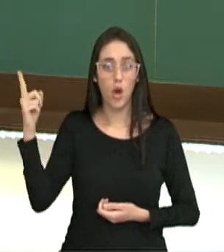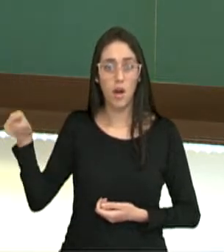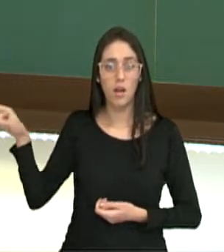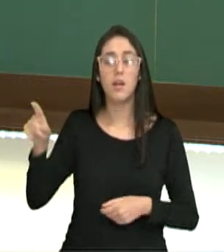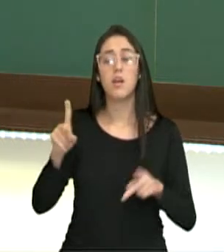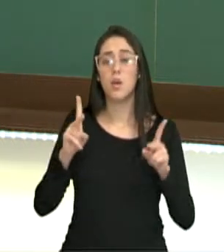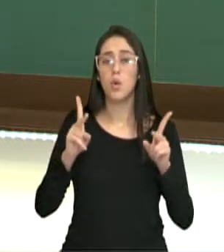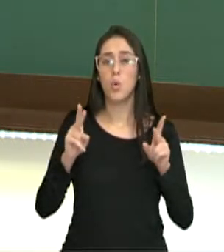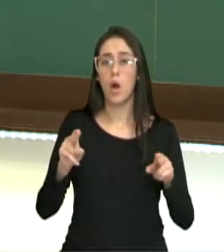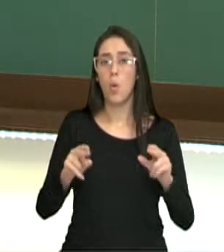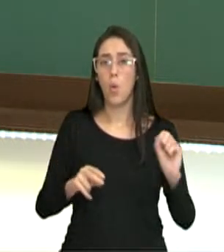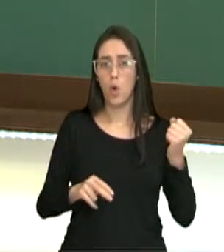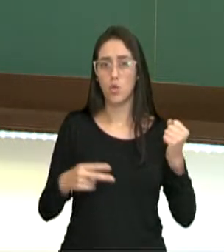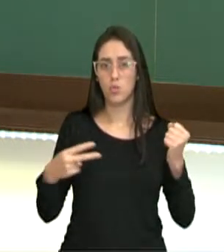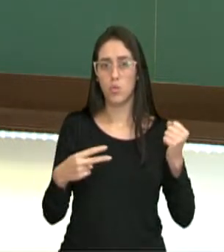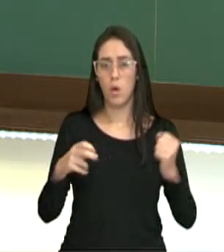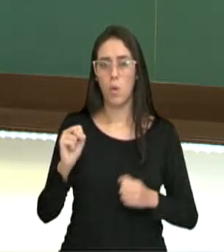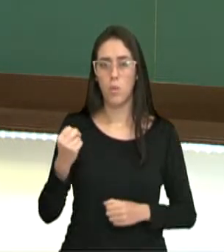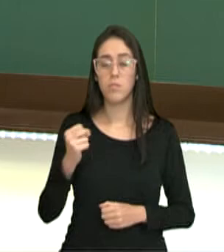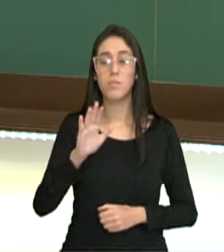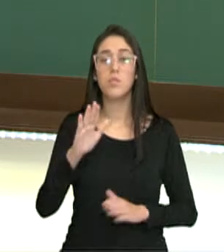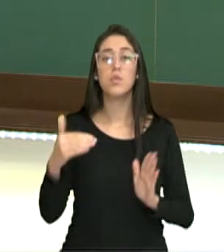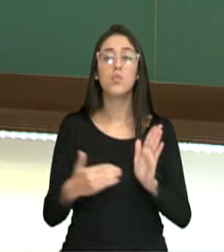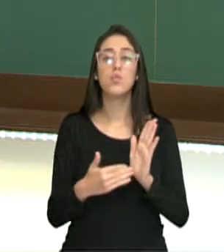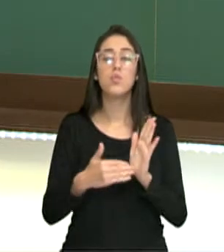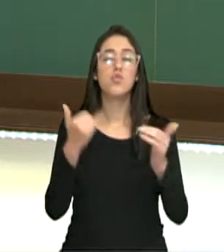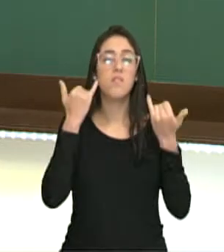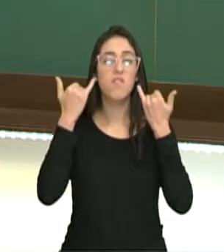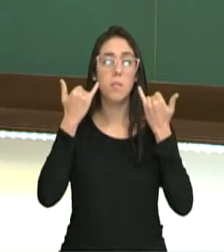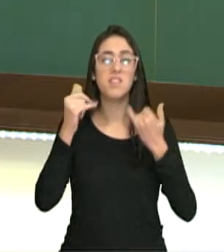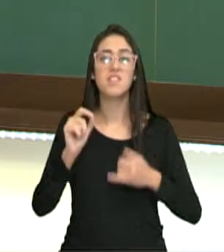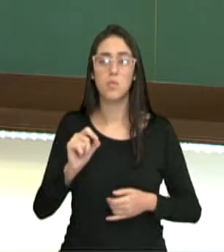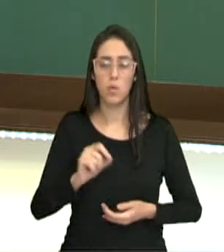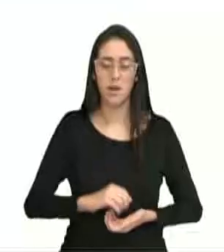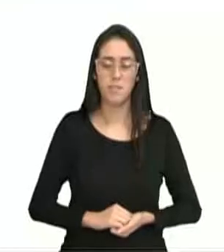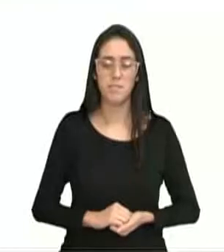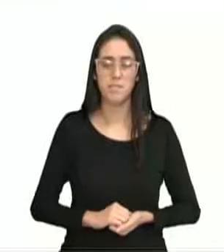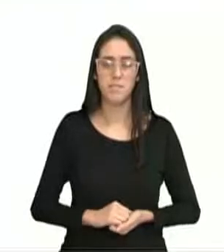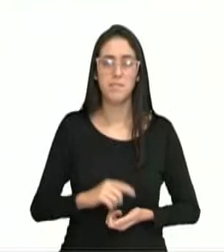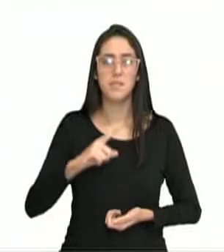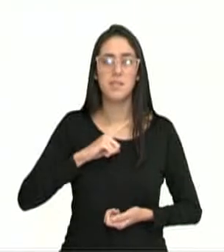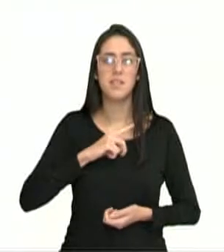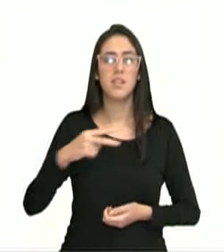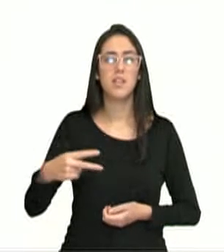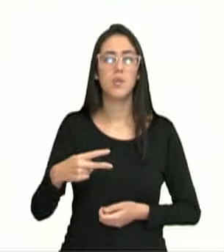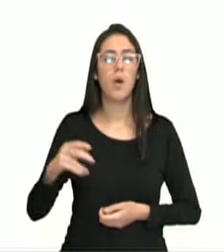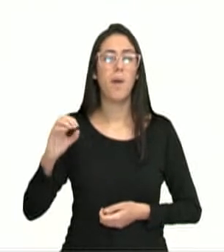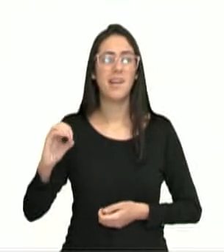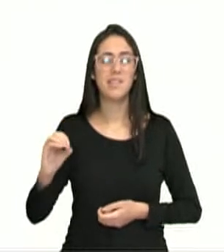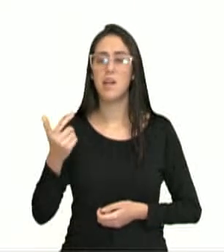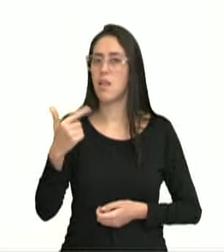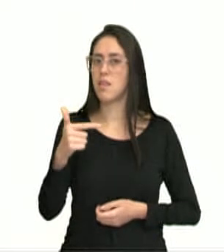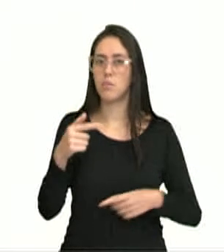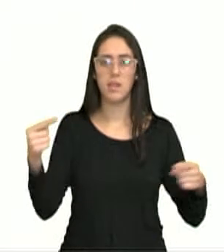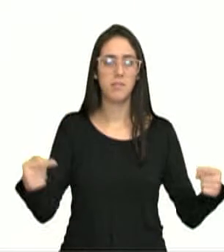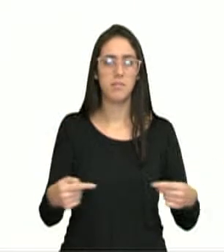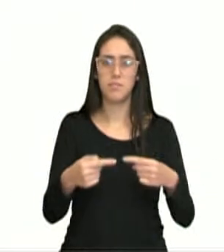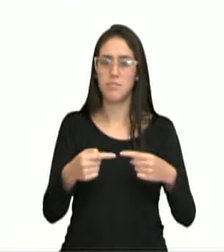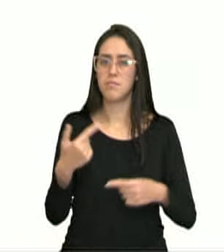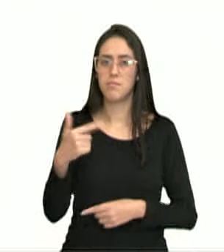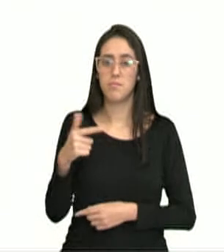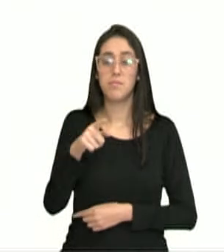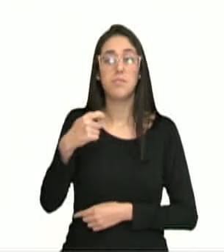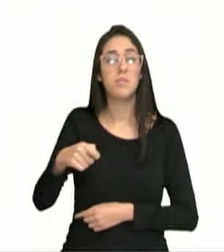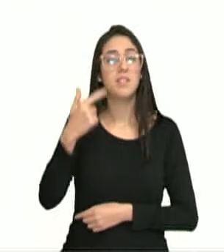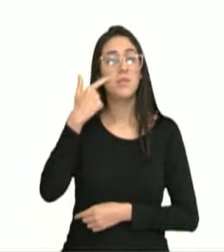também. E a última informação que a gente tem, que são iguais a zeros, não estão ligados. Então, eu tenho que observar.